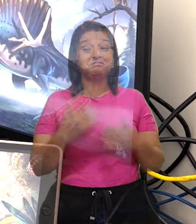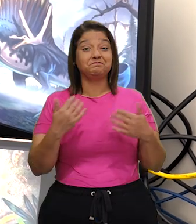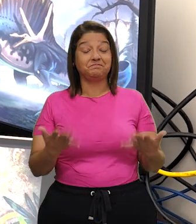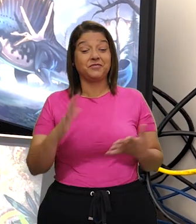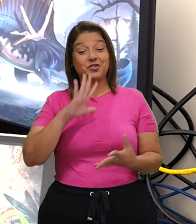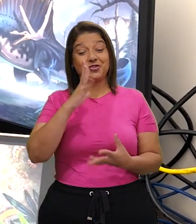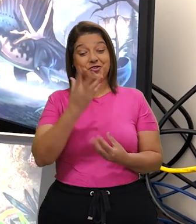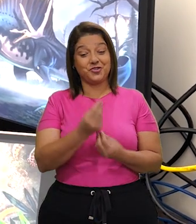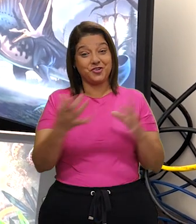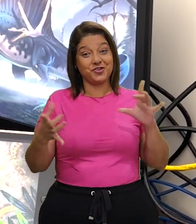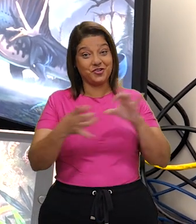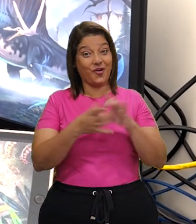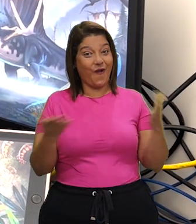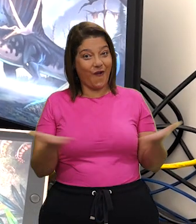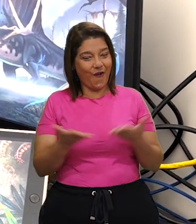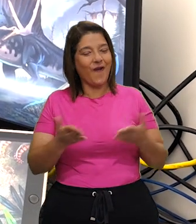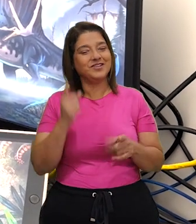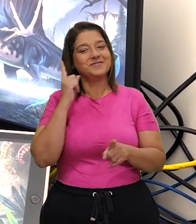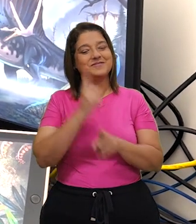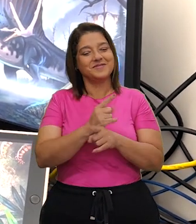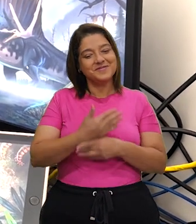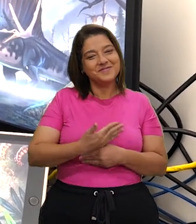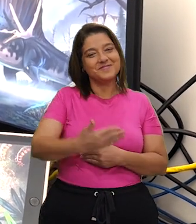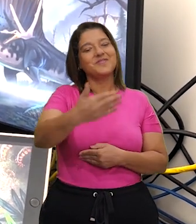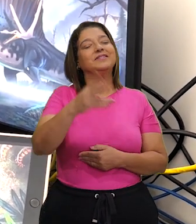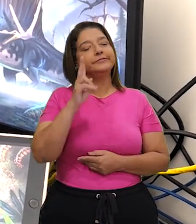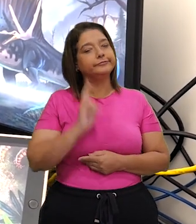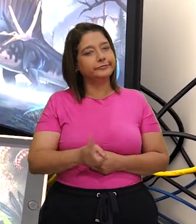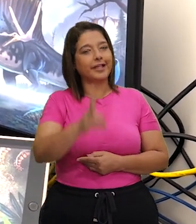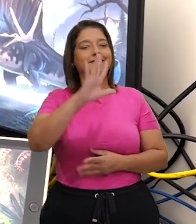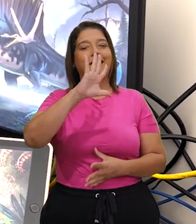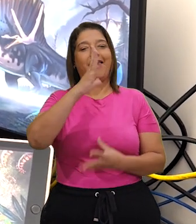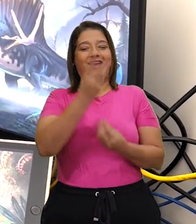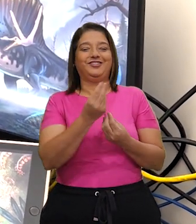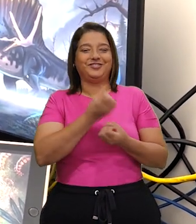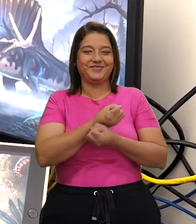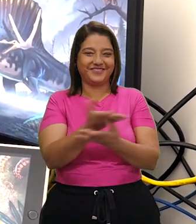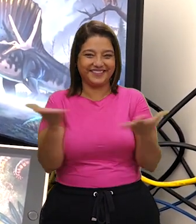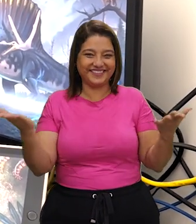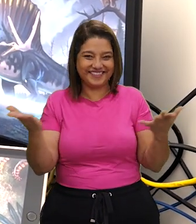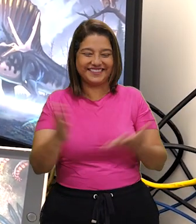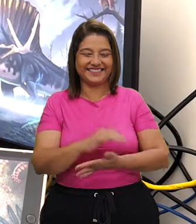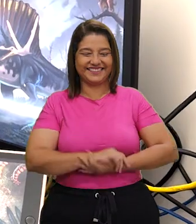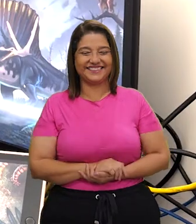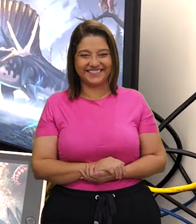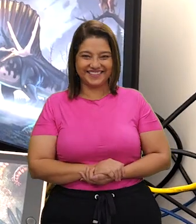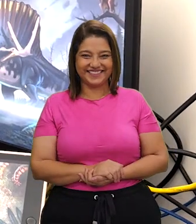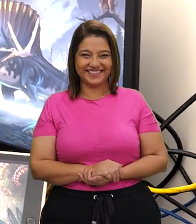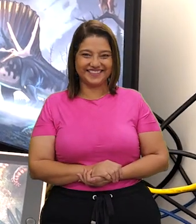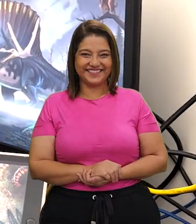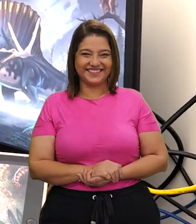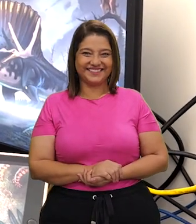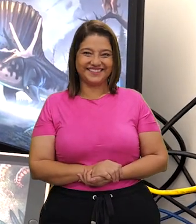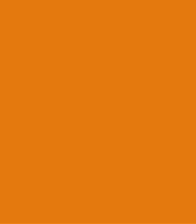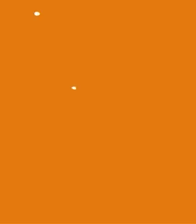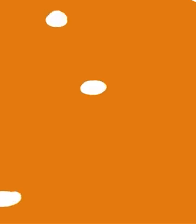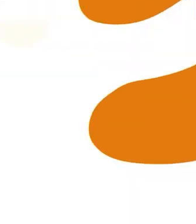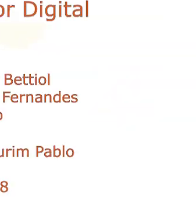e esse foi o connect Art de hoje até o nosso próximo programa Sempre com muita arte para vocês